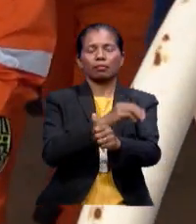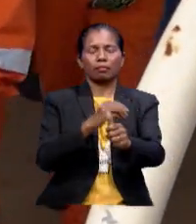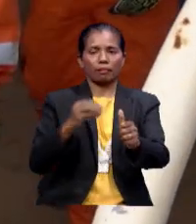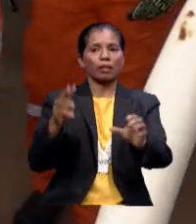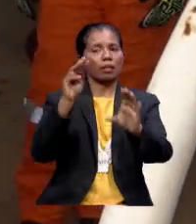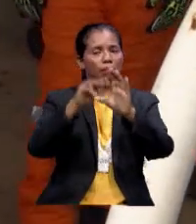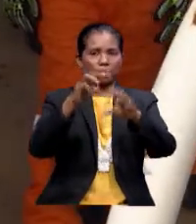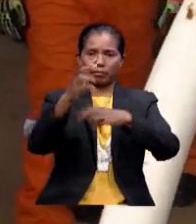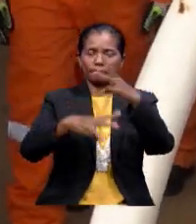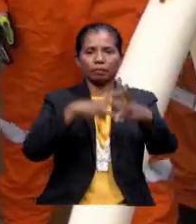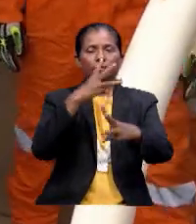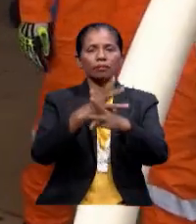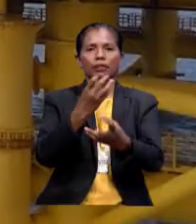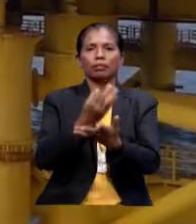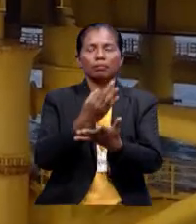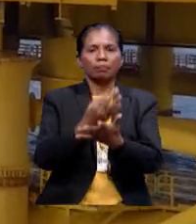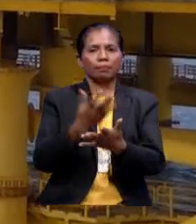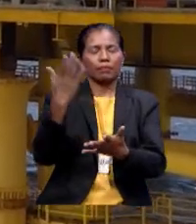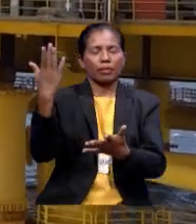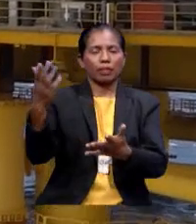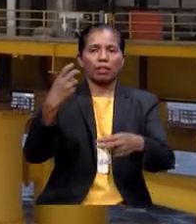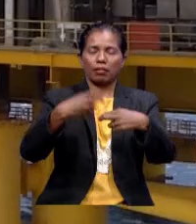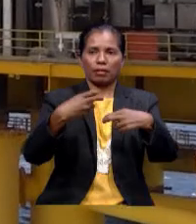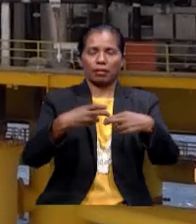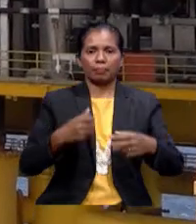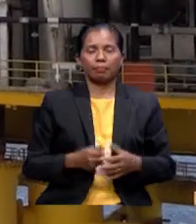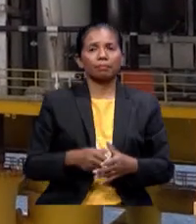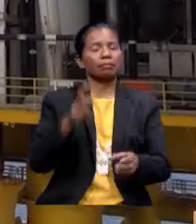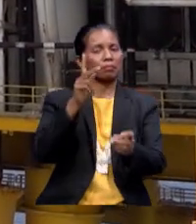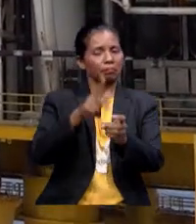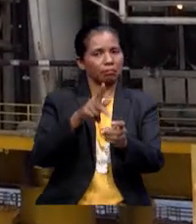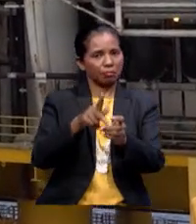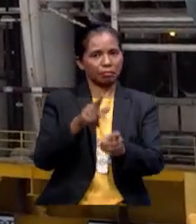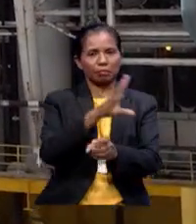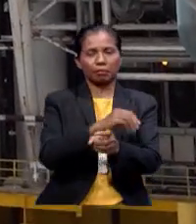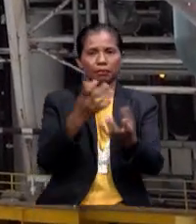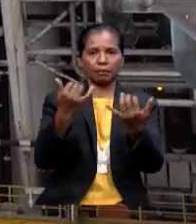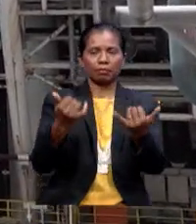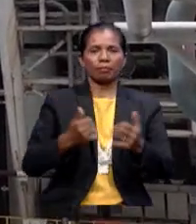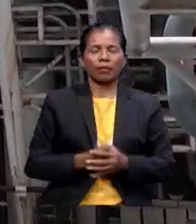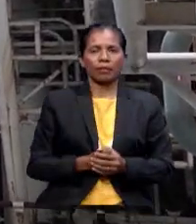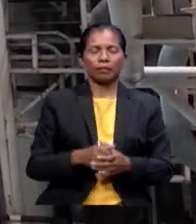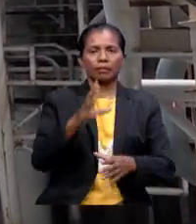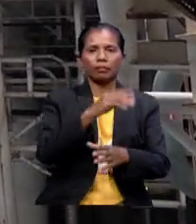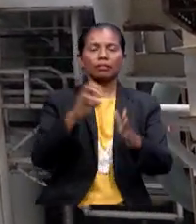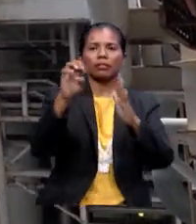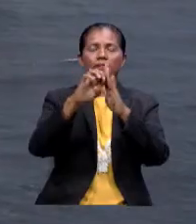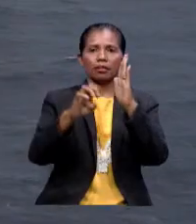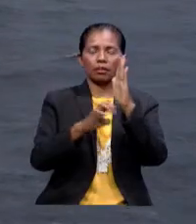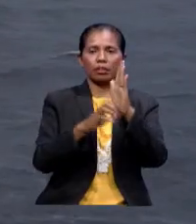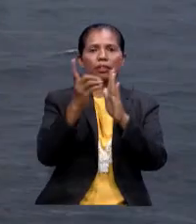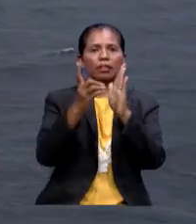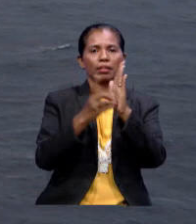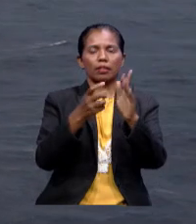mundial. Fundo petrolífero ia ona risco. Fundo petrolífero nebe daudau ne ia kofre estado tuir dadu